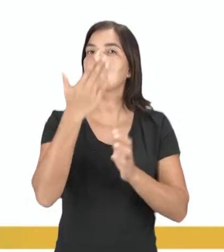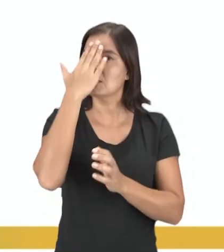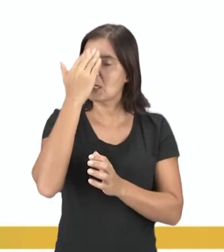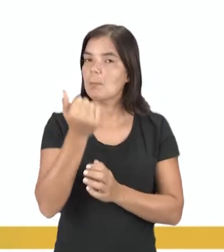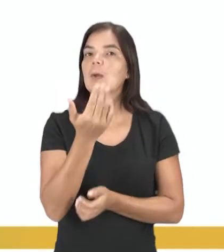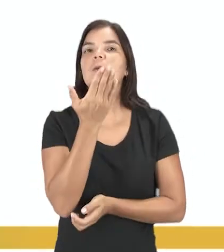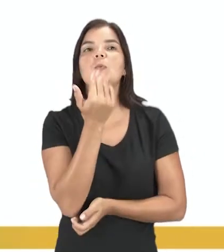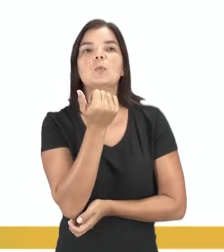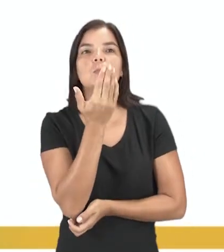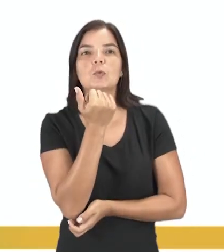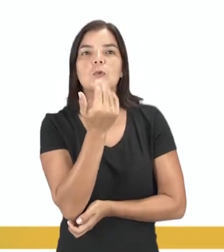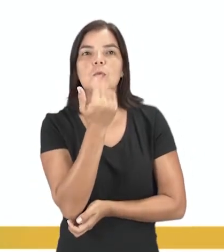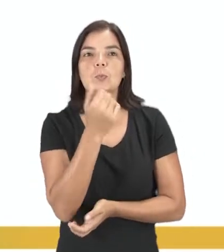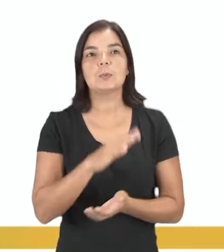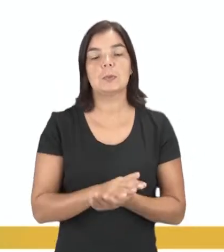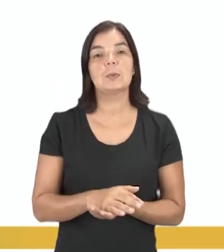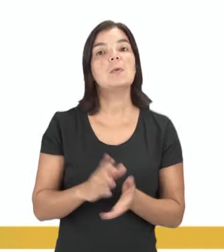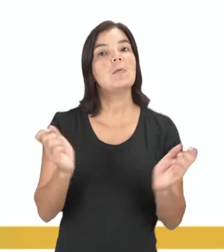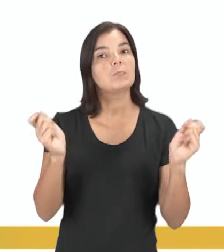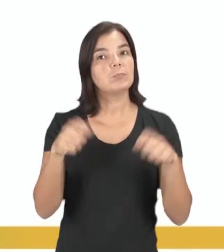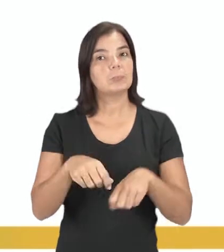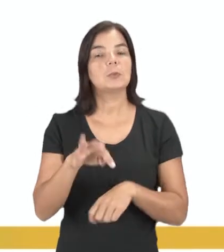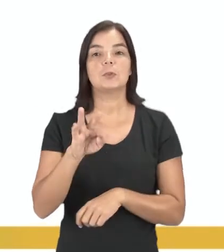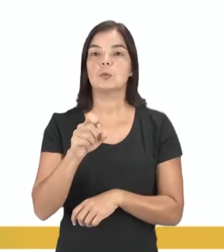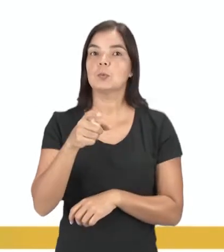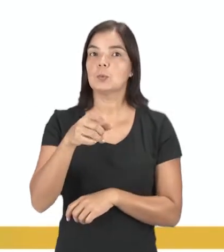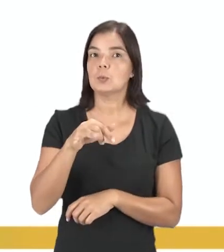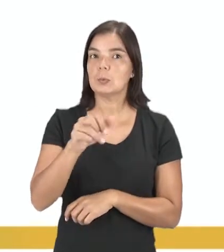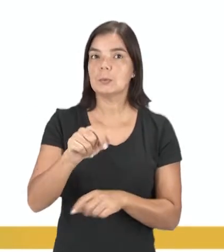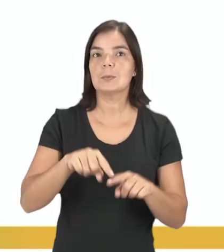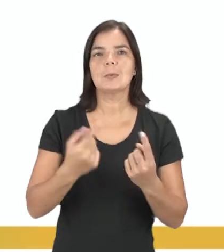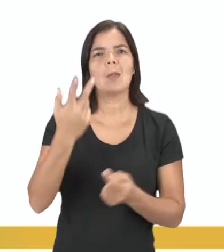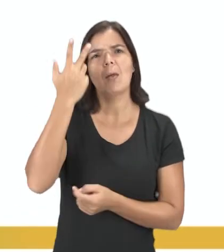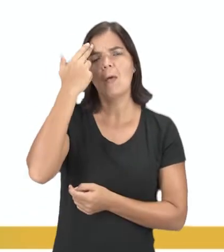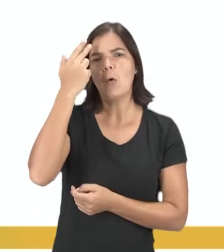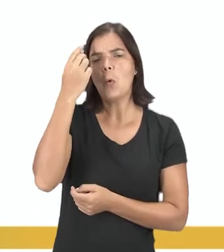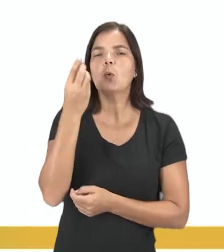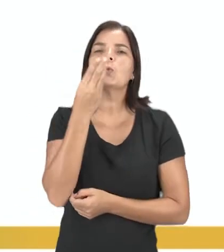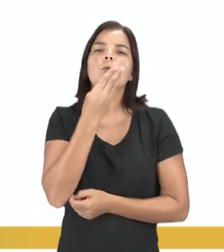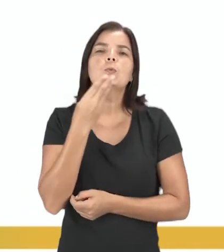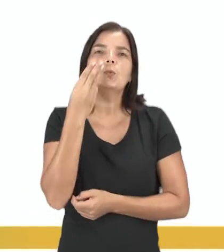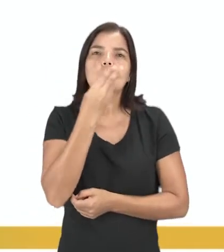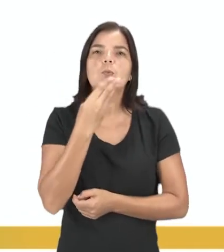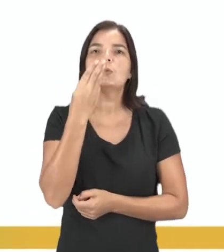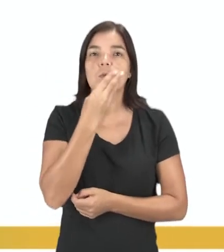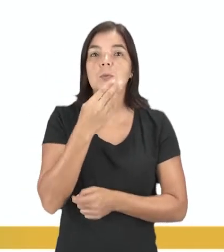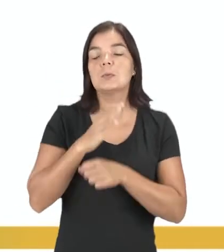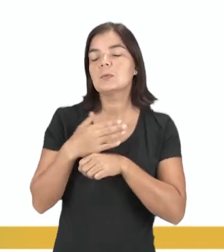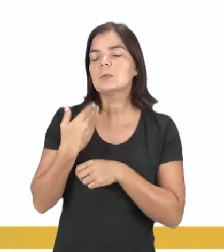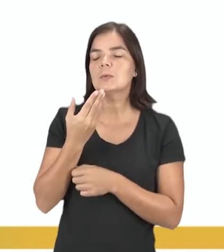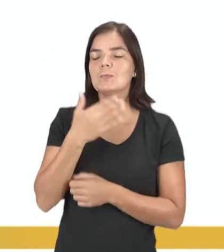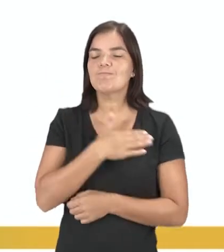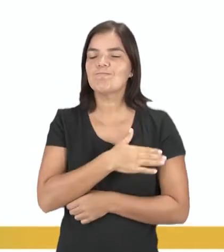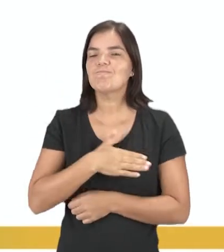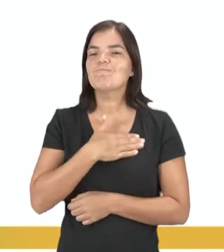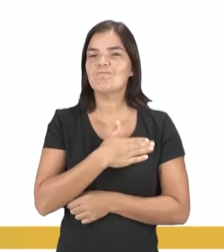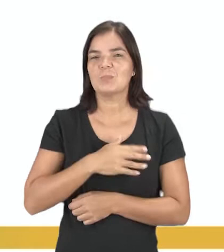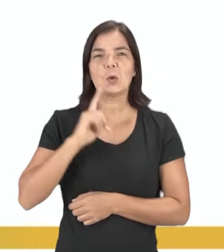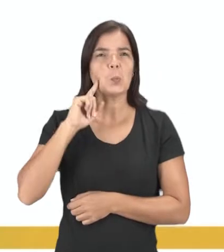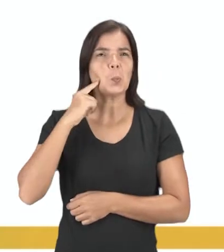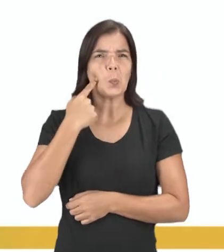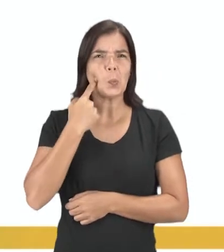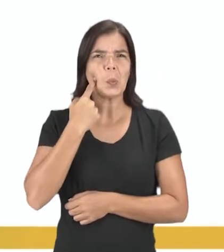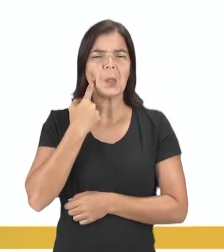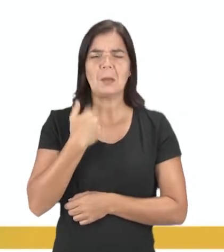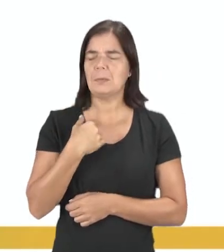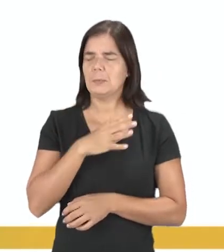a fonte dos alimentos e possíveis toxinas. Naturalmente, o doce, ele nos agrada e o amargo, ele